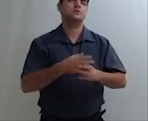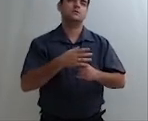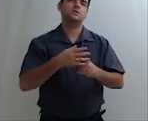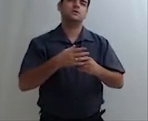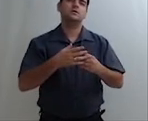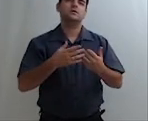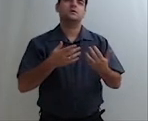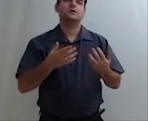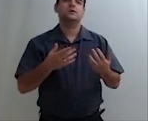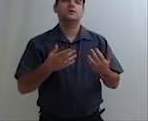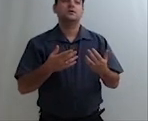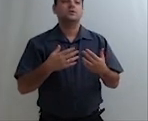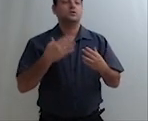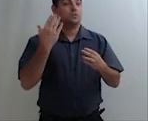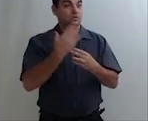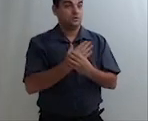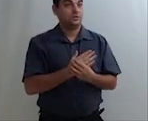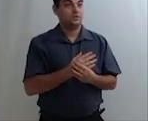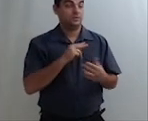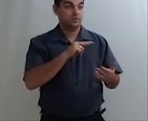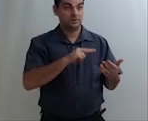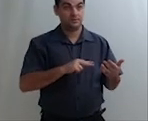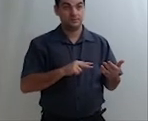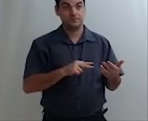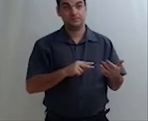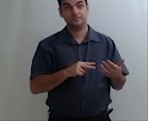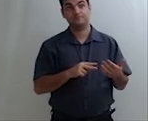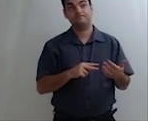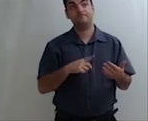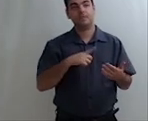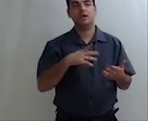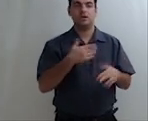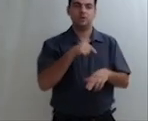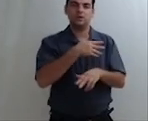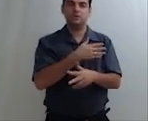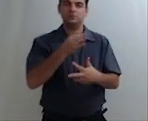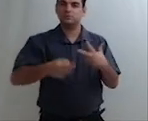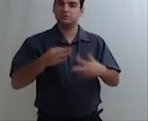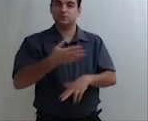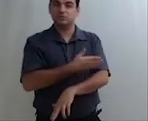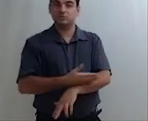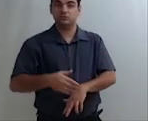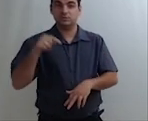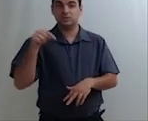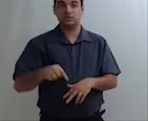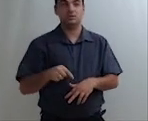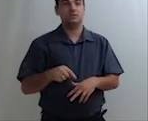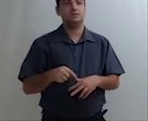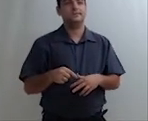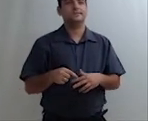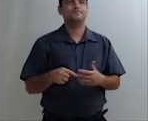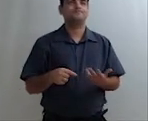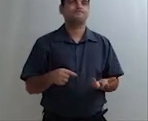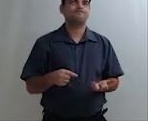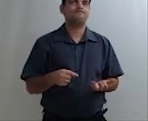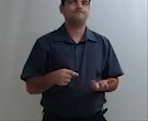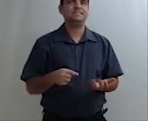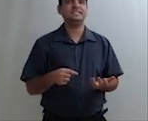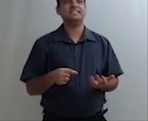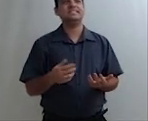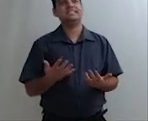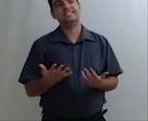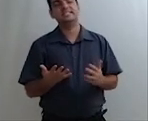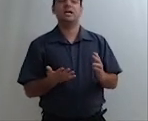eh assinar o que nós temos na nossa jurisprudência eventualmente criticado